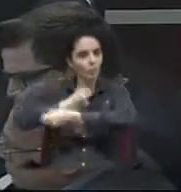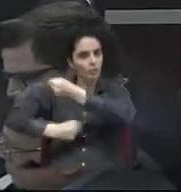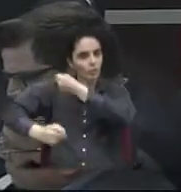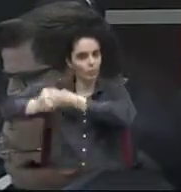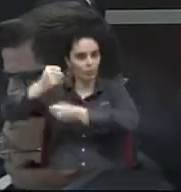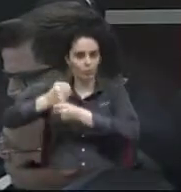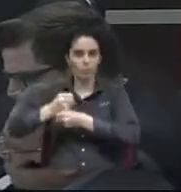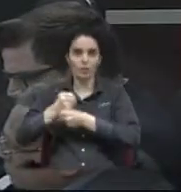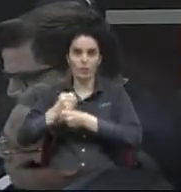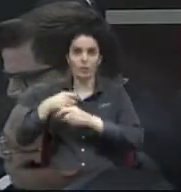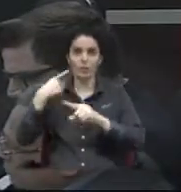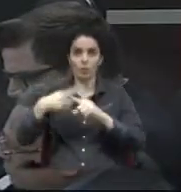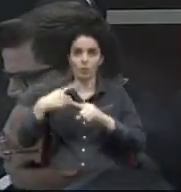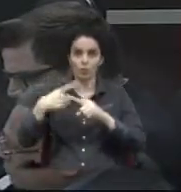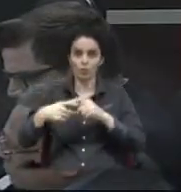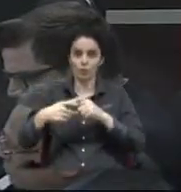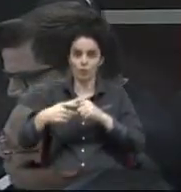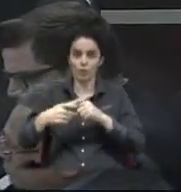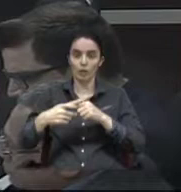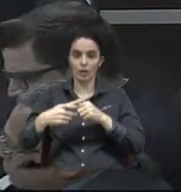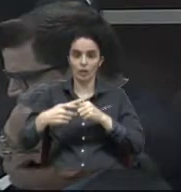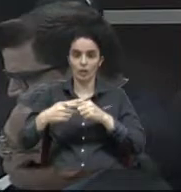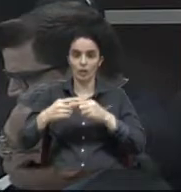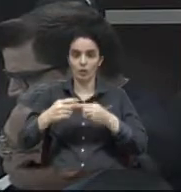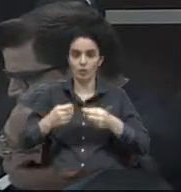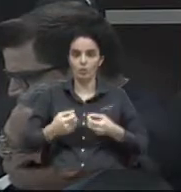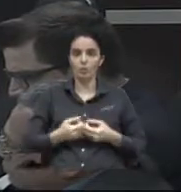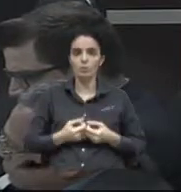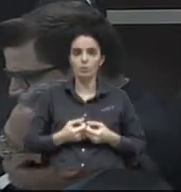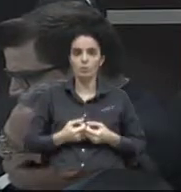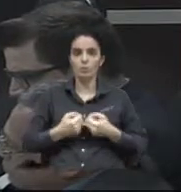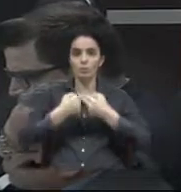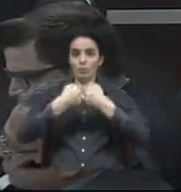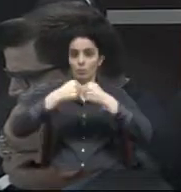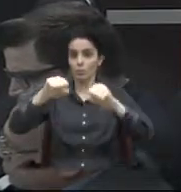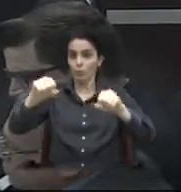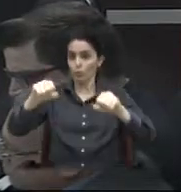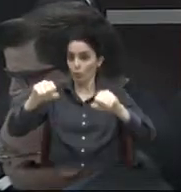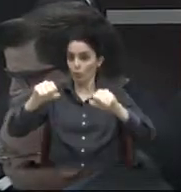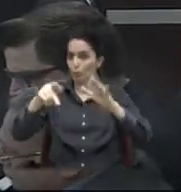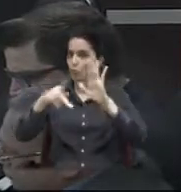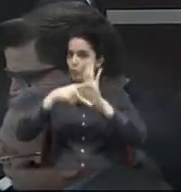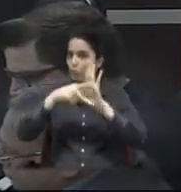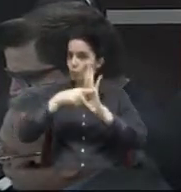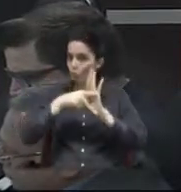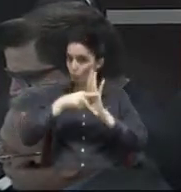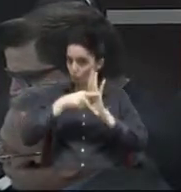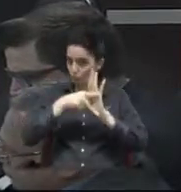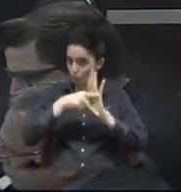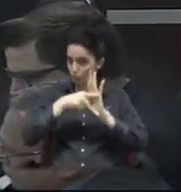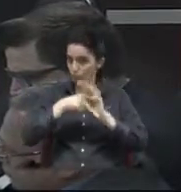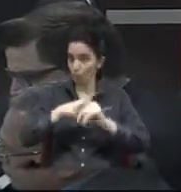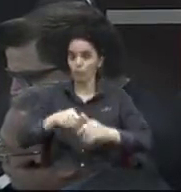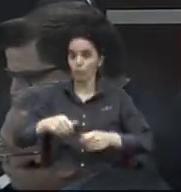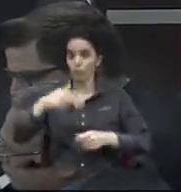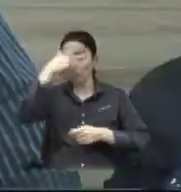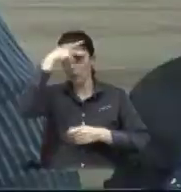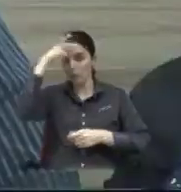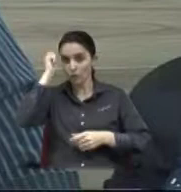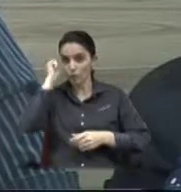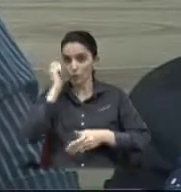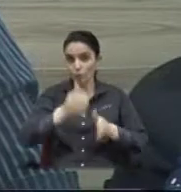a farra de usar o ônibus do município de limeira fazer excursão para a praia para fazer isso foi só para comprar